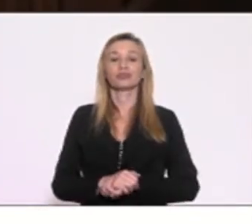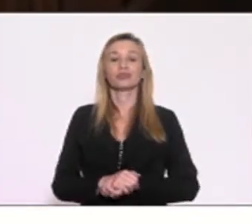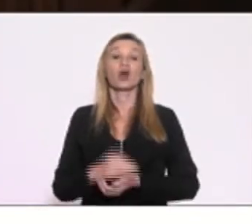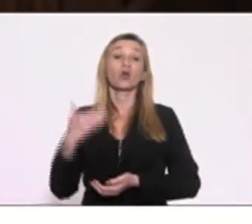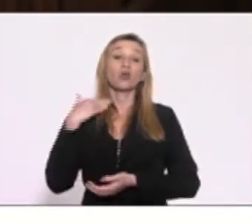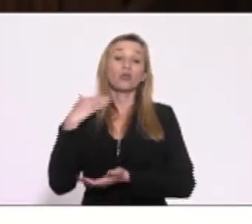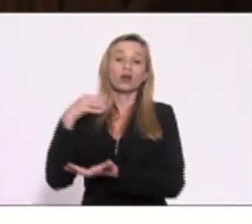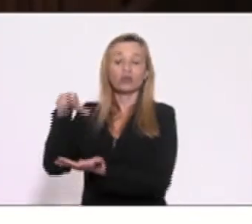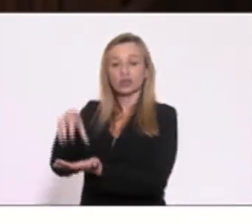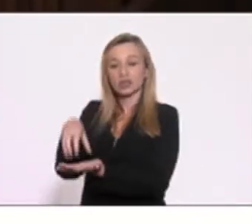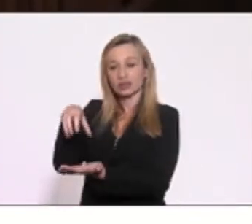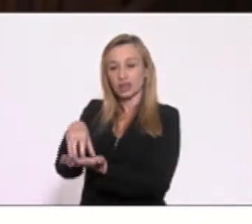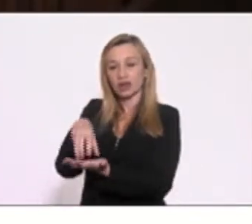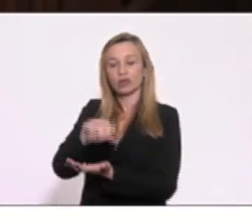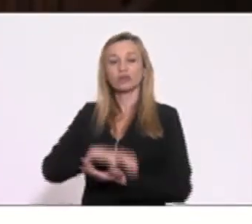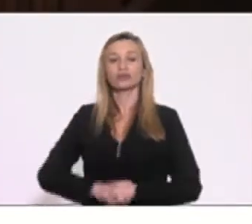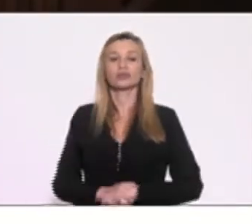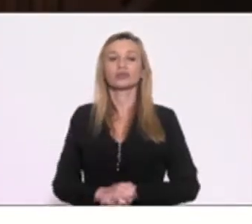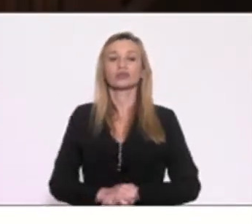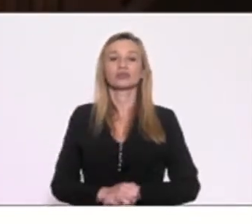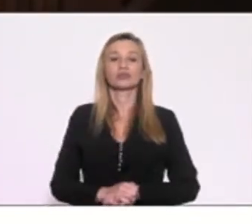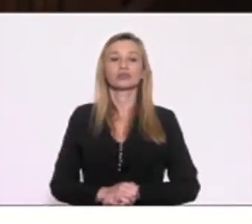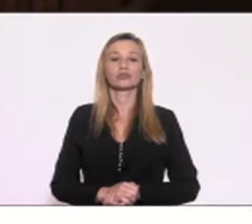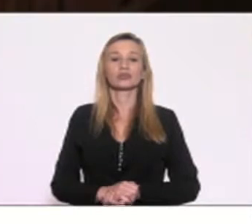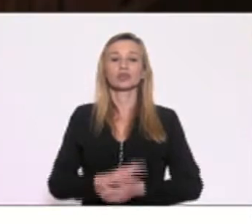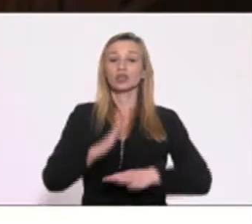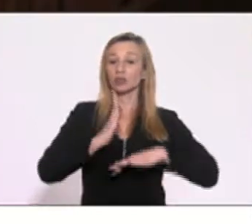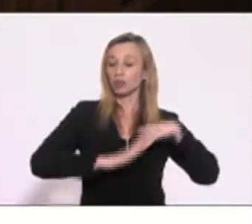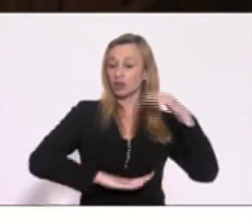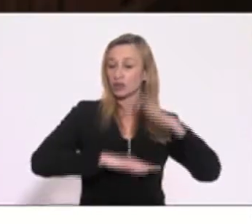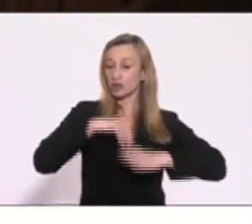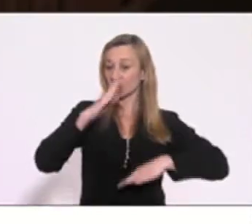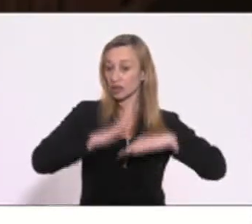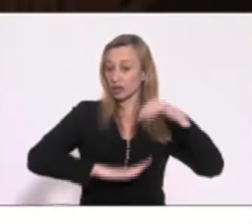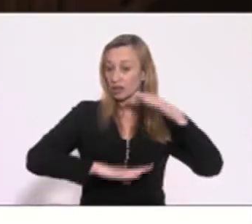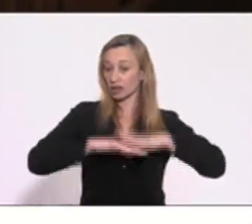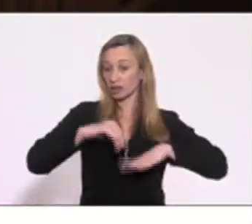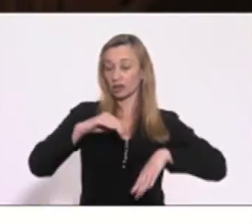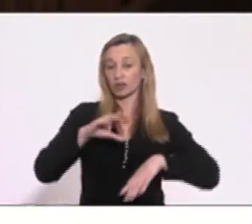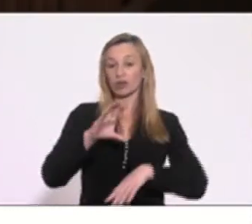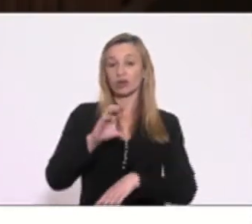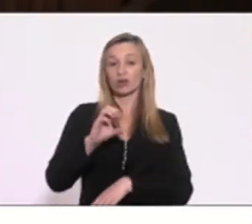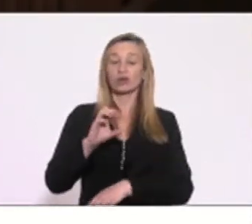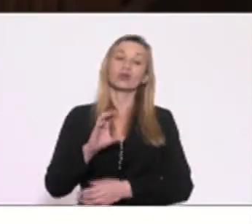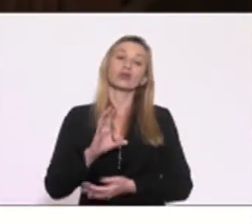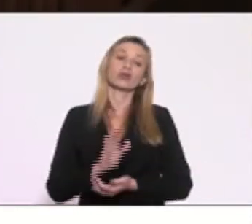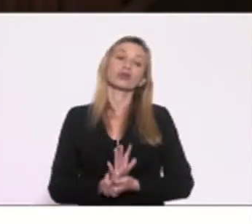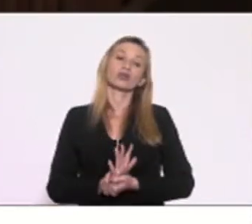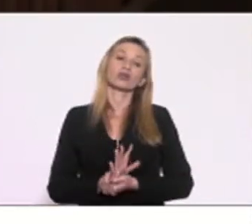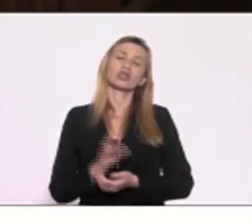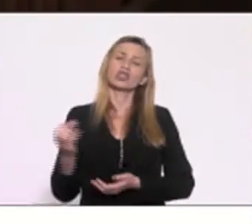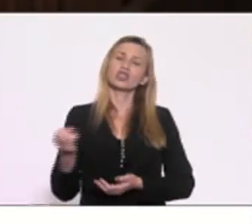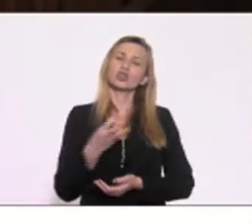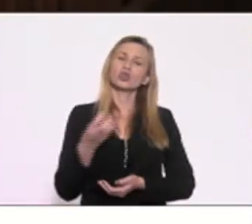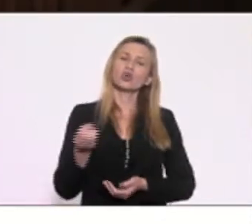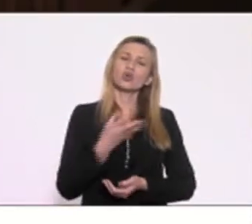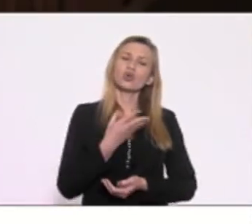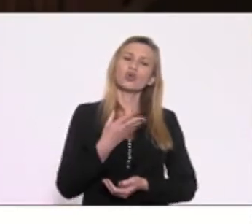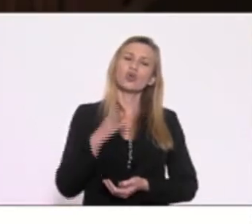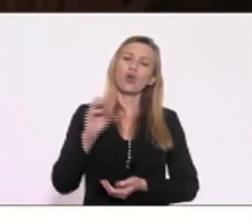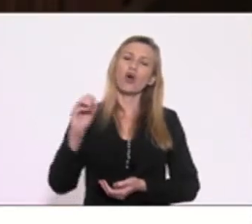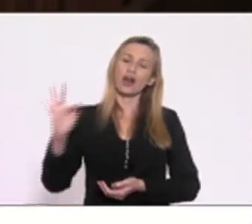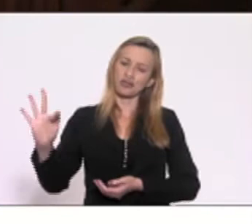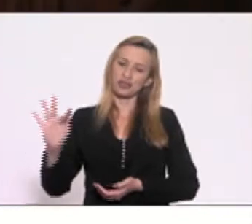Banco Central ter cargos comissionados nesse novo COAF.